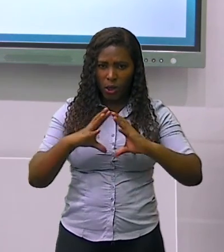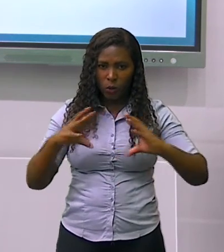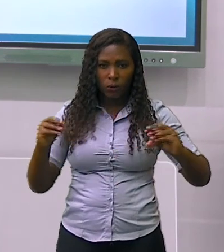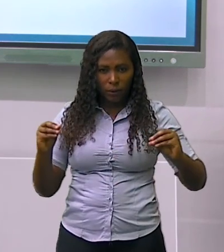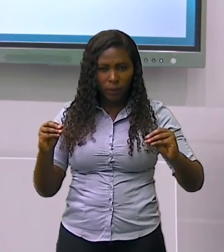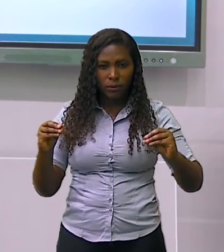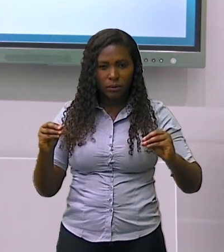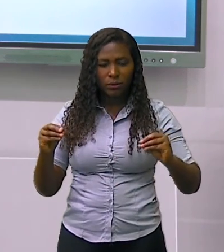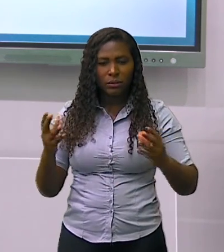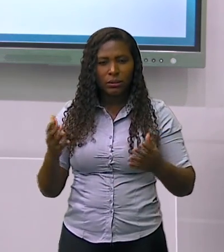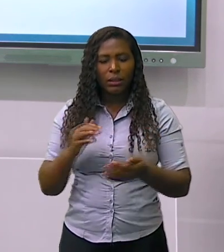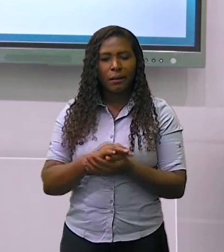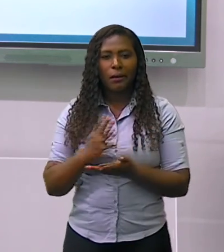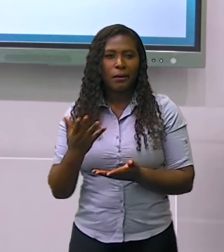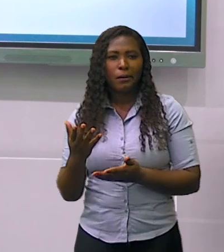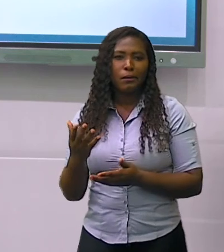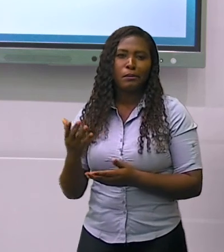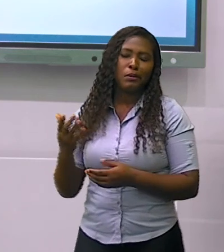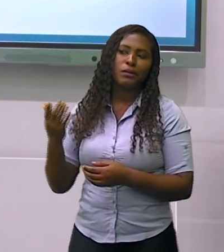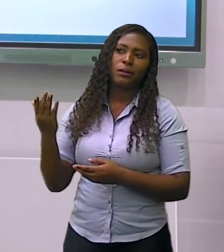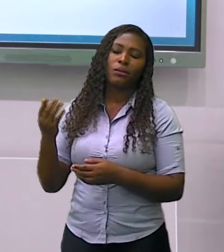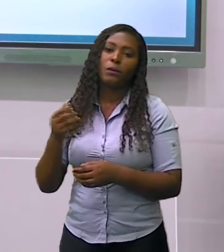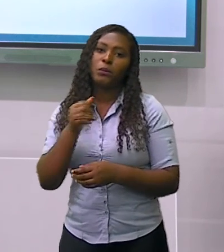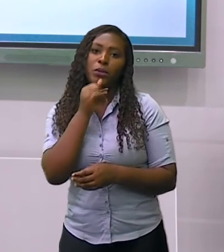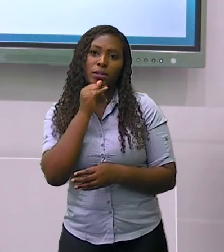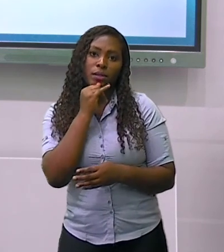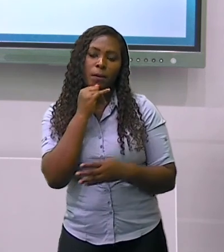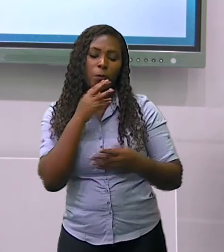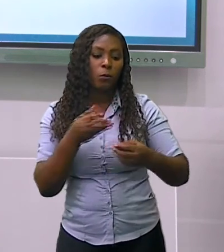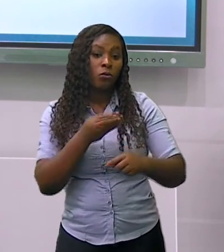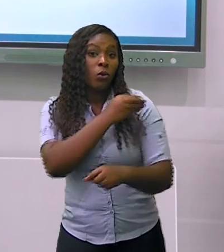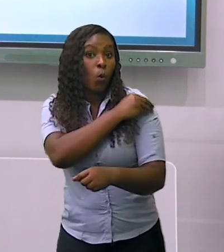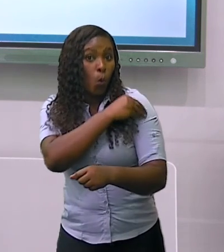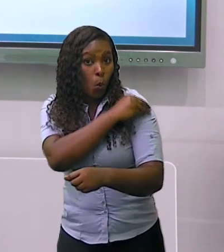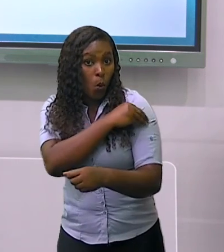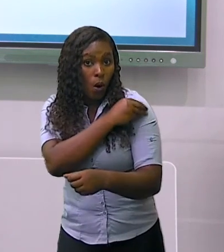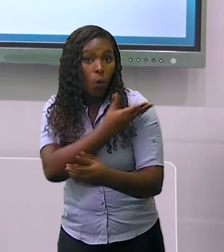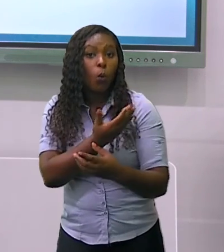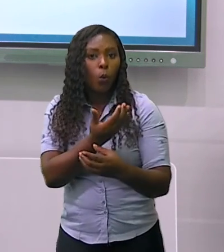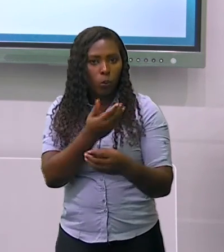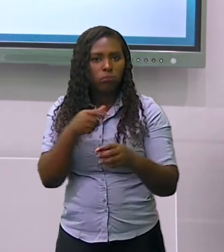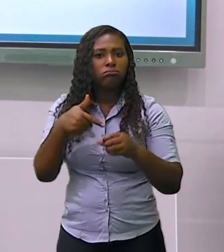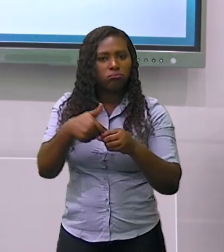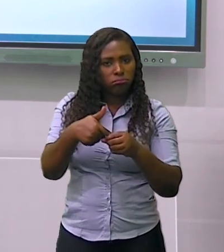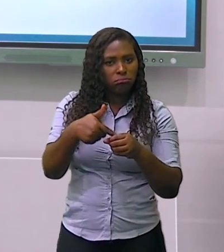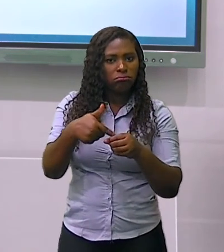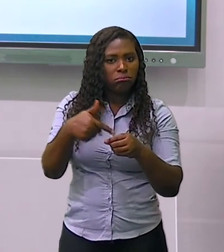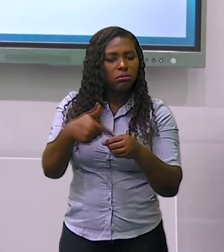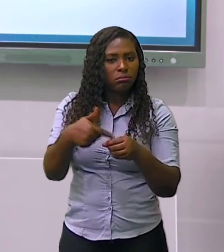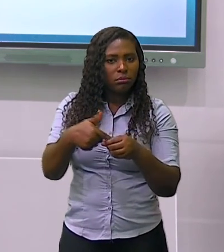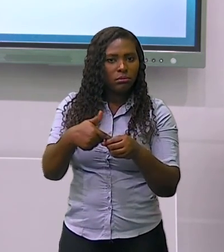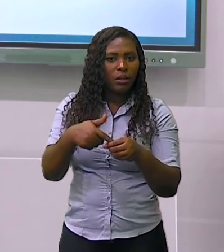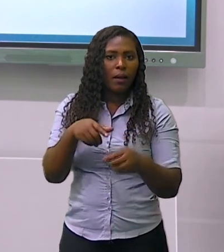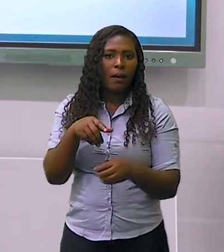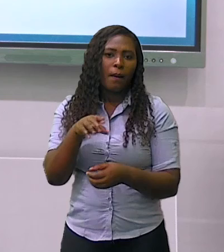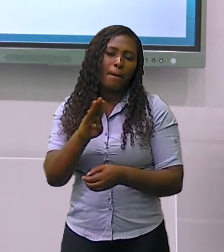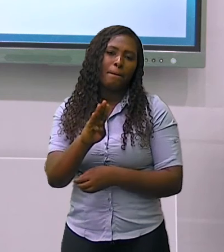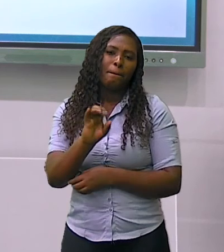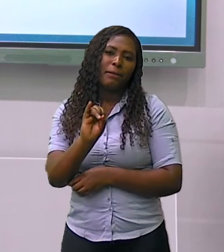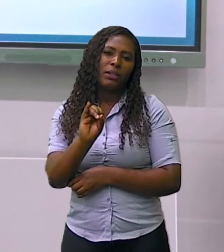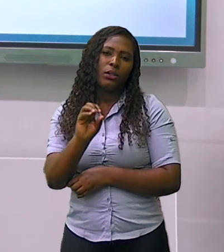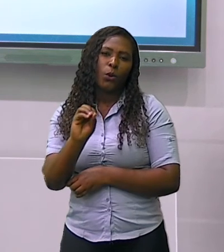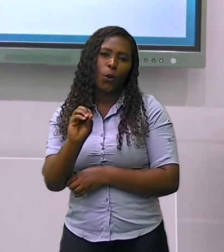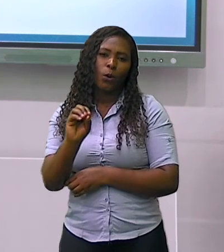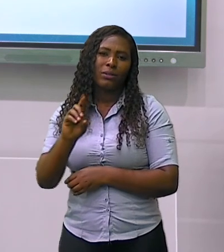meio ambiente, como, por exemplo, o uso do etanol e do biodiesel para abastecer os veículos,